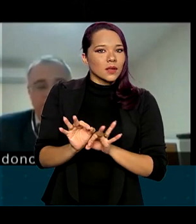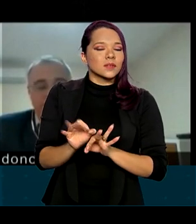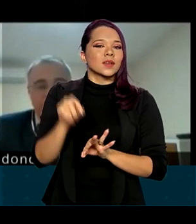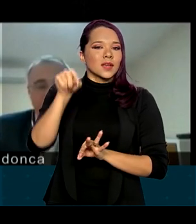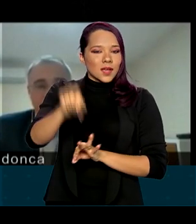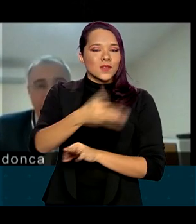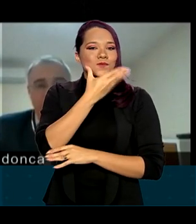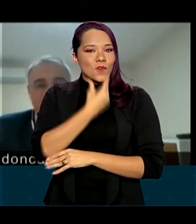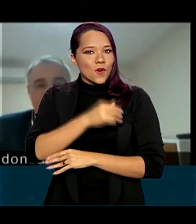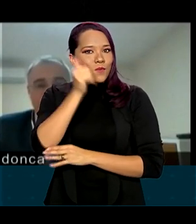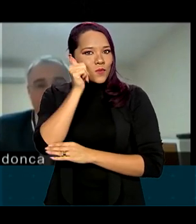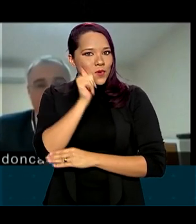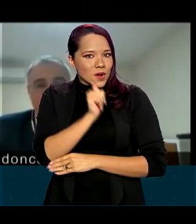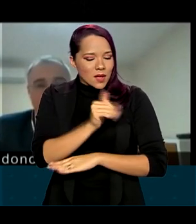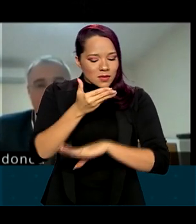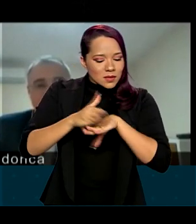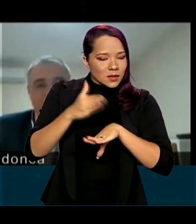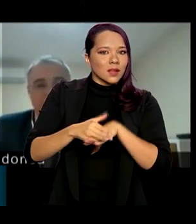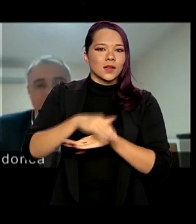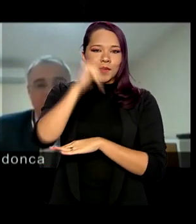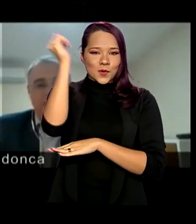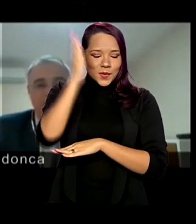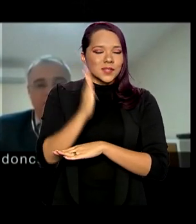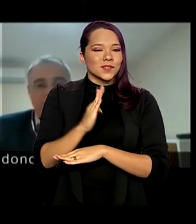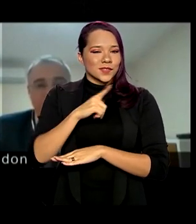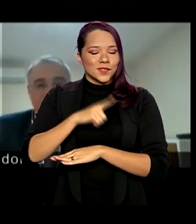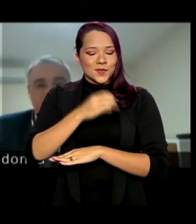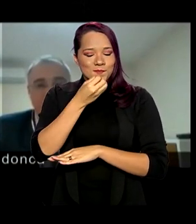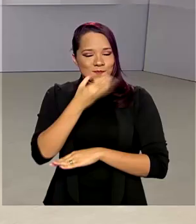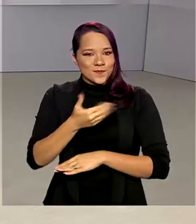esses homens e mulheres, o Brasil será muito bem